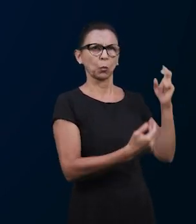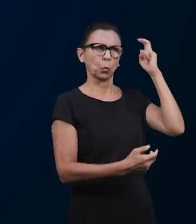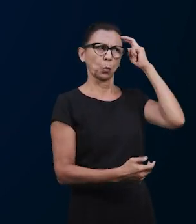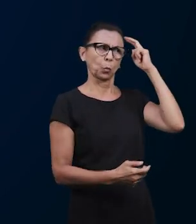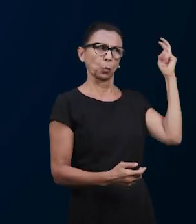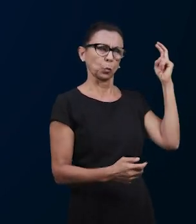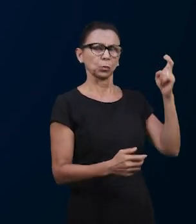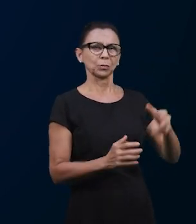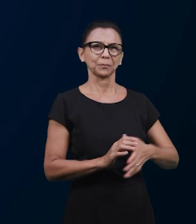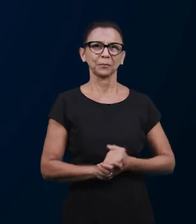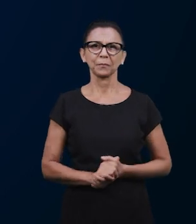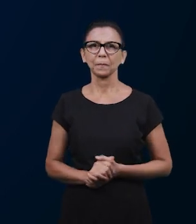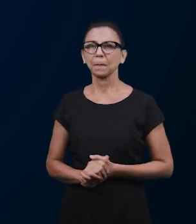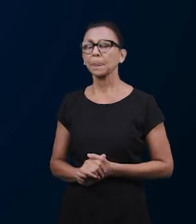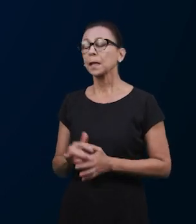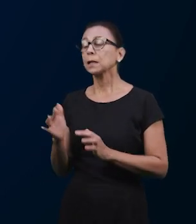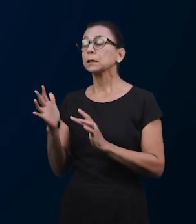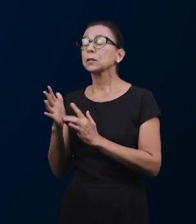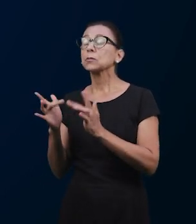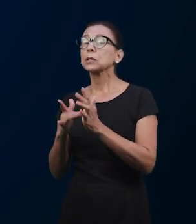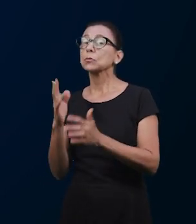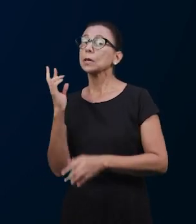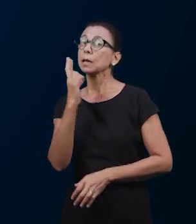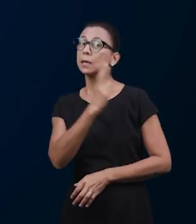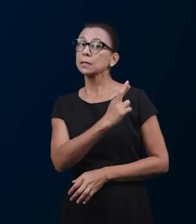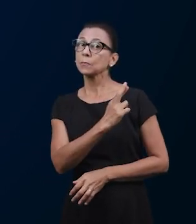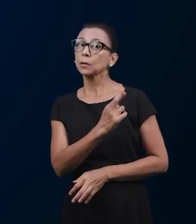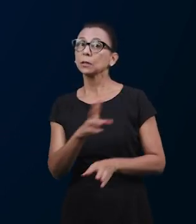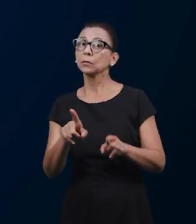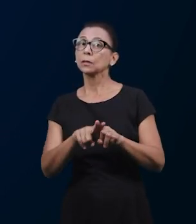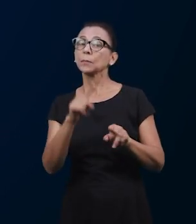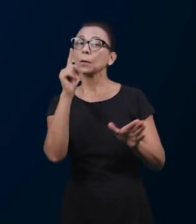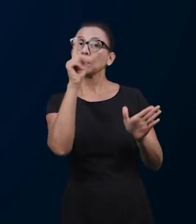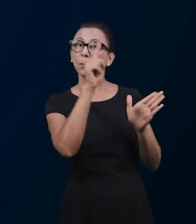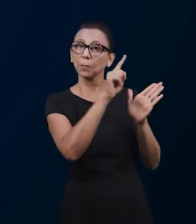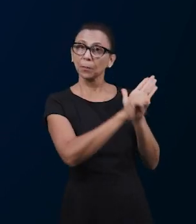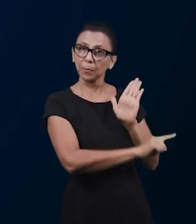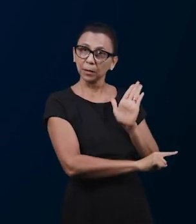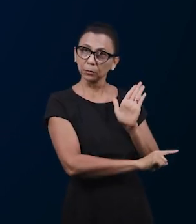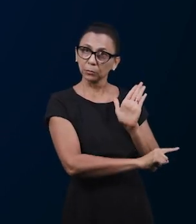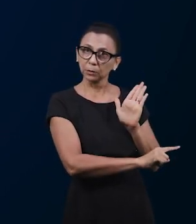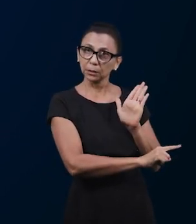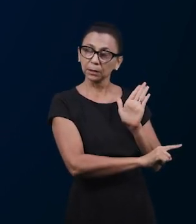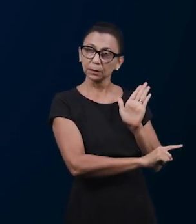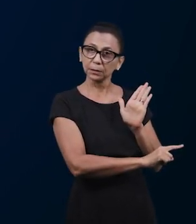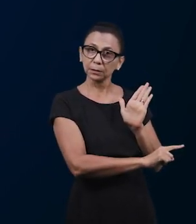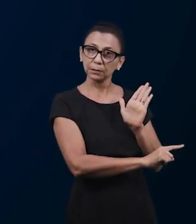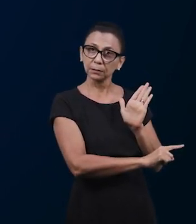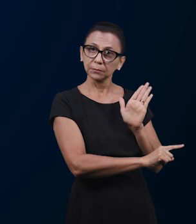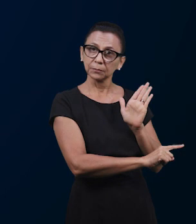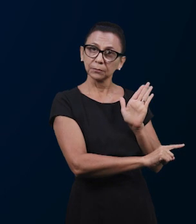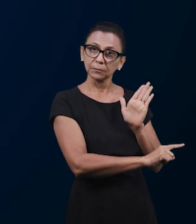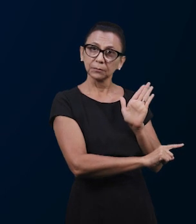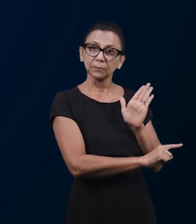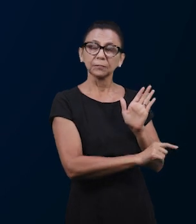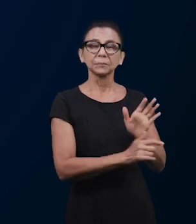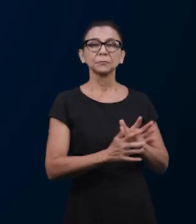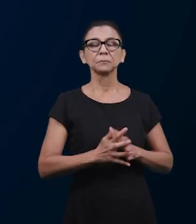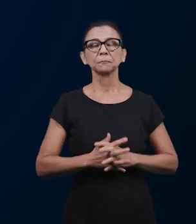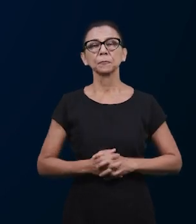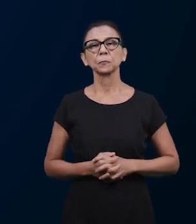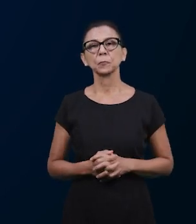o Senhor Jesus fez? O Senhor Jesus respondeu a ele com perguntas. Ele respondeu perguntas